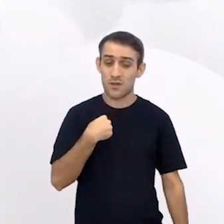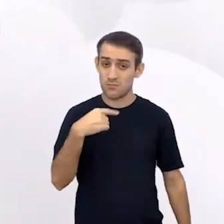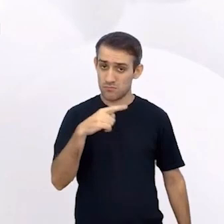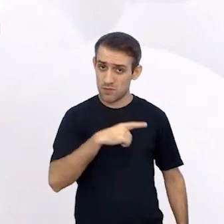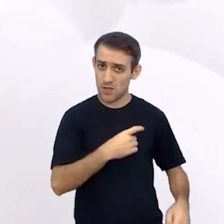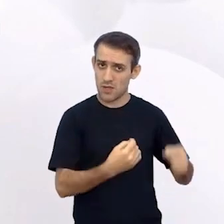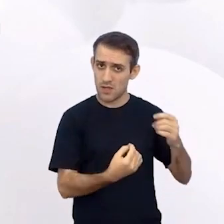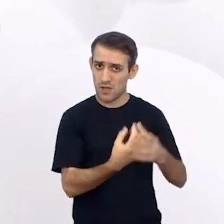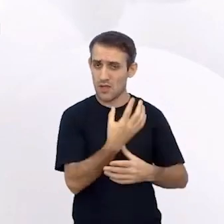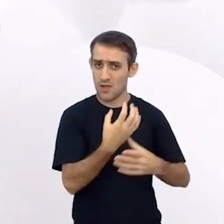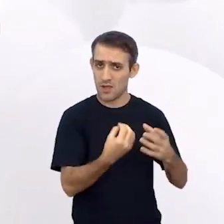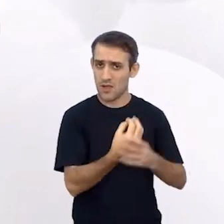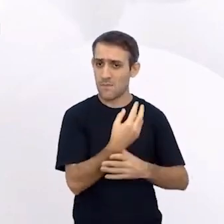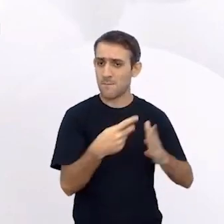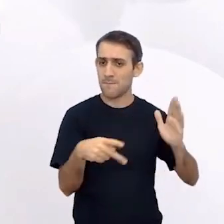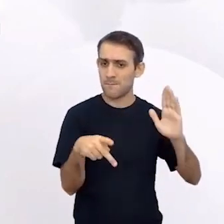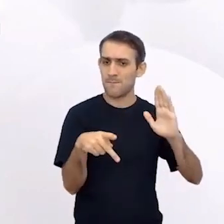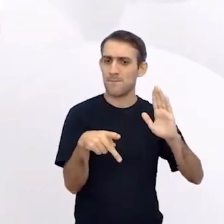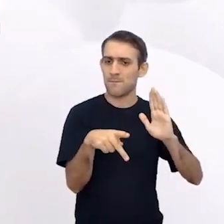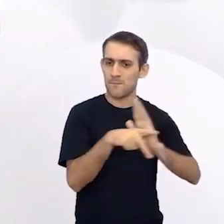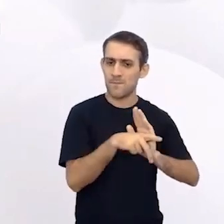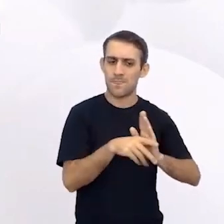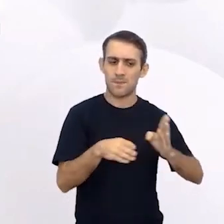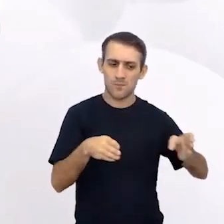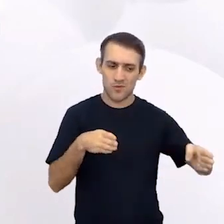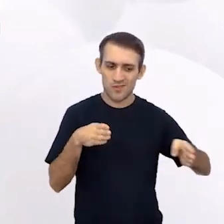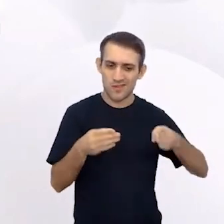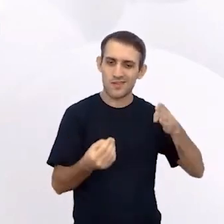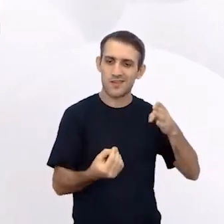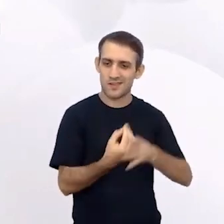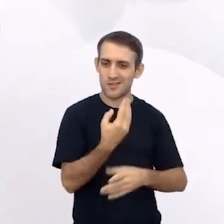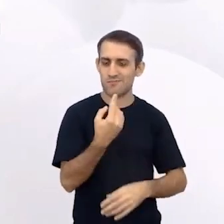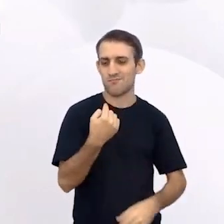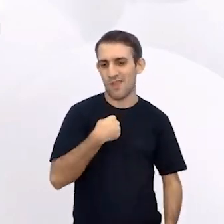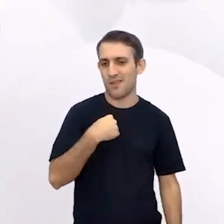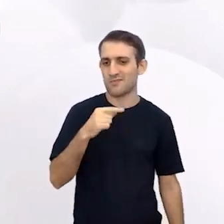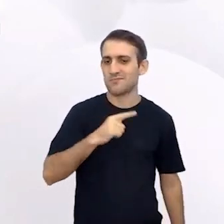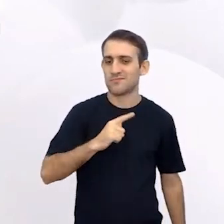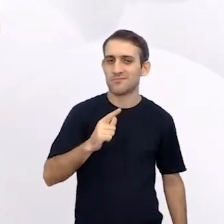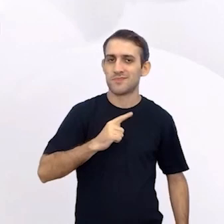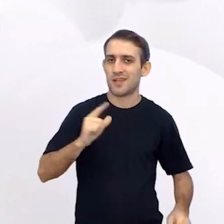produção, algum processo produtivo, eu tenho